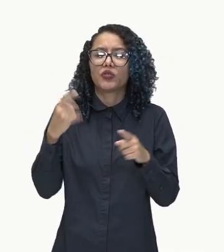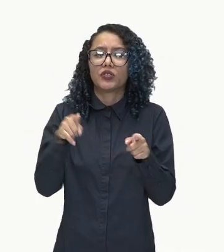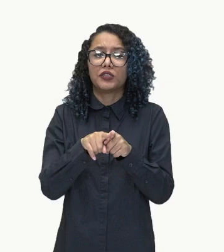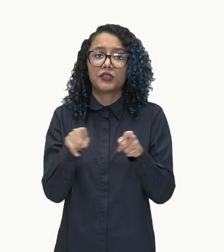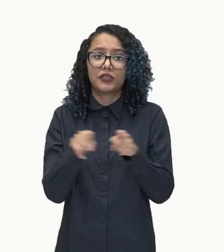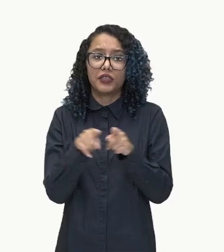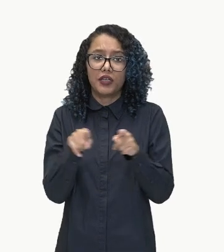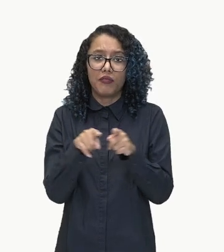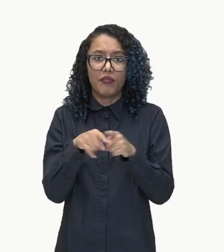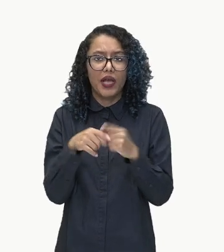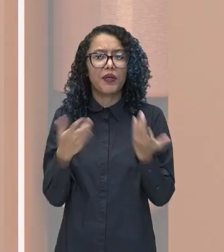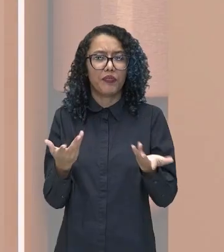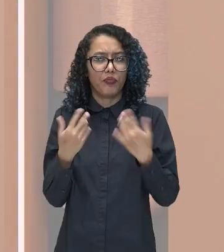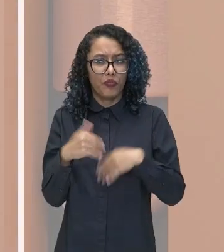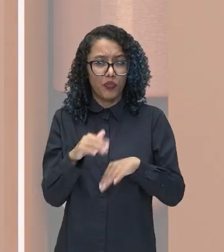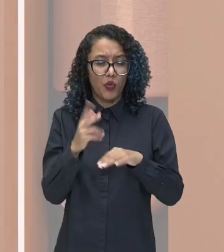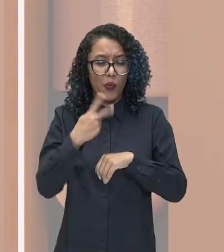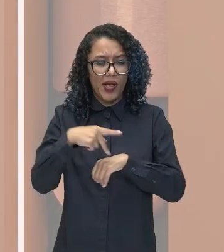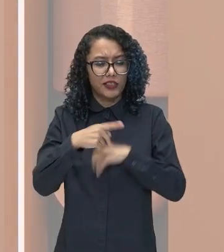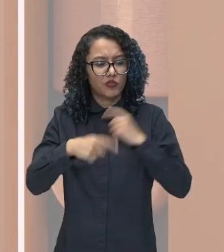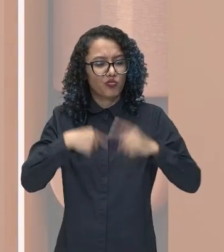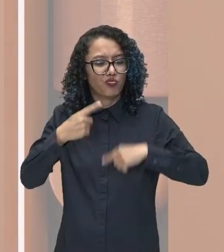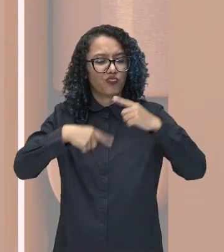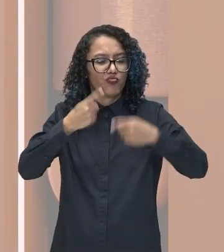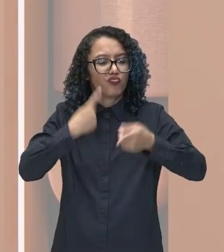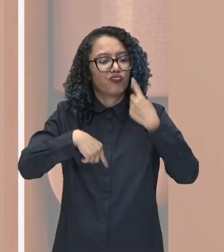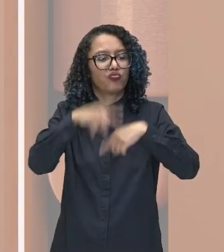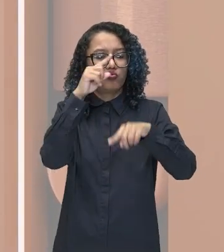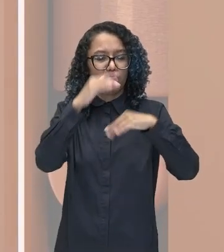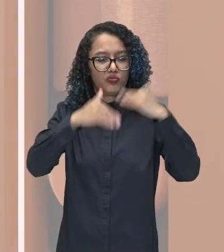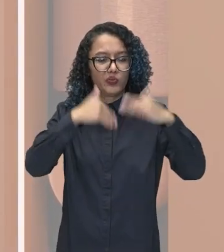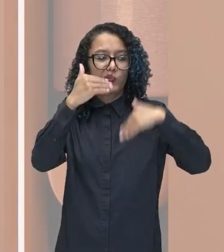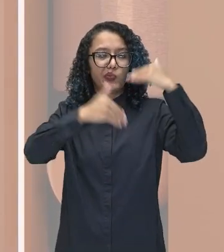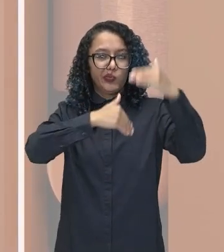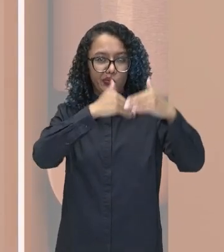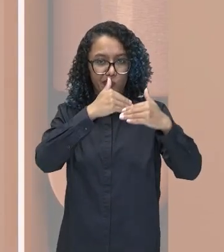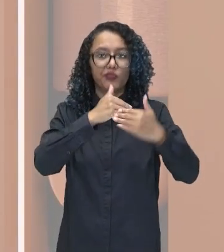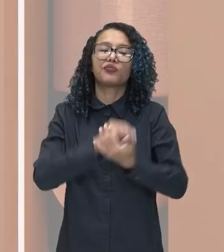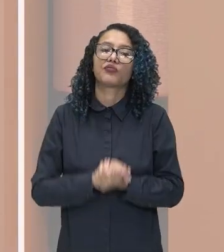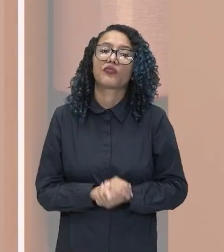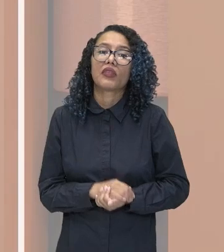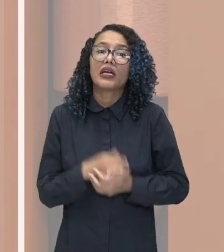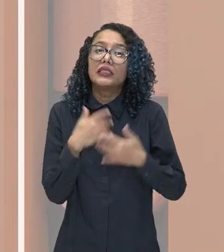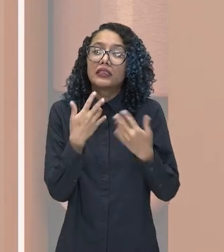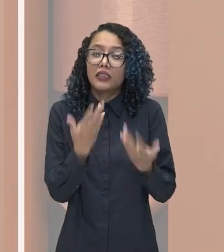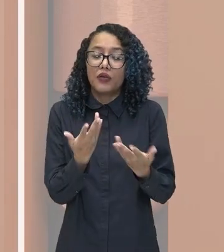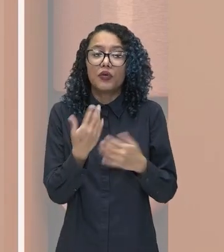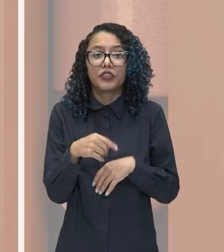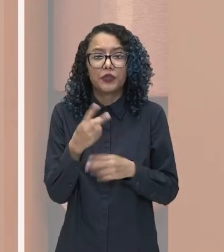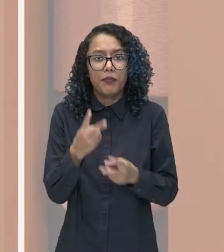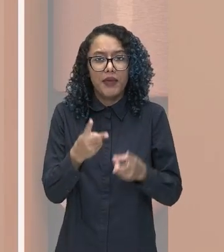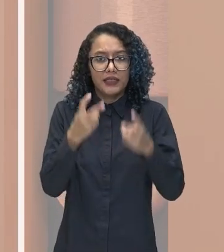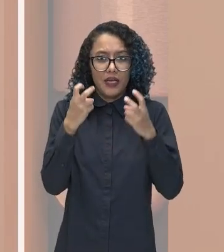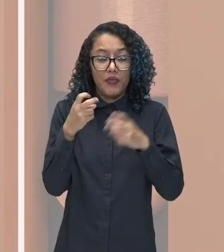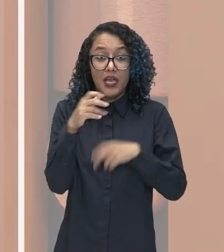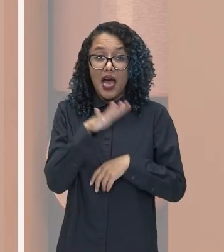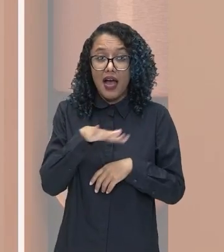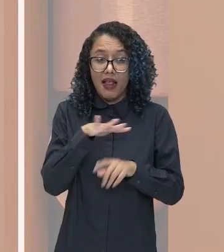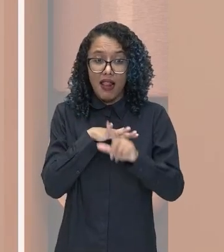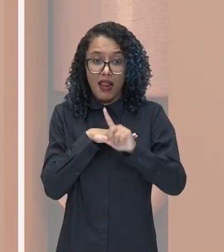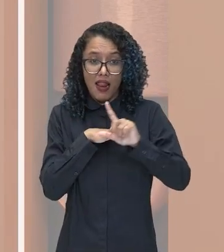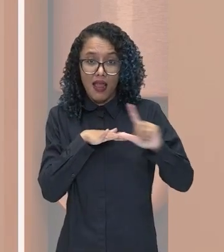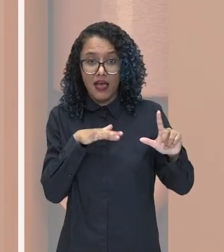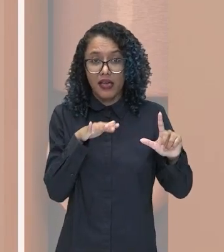vez mais os Estados Unidos da América. Então, a gente vai observar, né, aí através do mapa, tanto na parte leste quanto